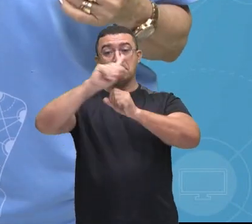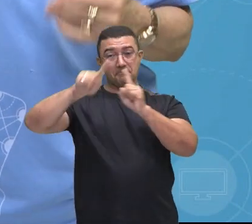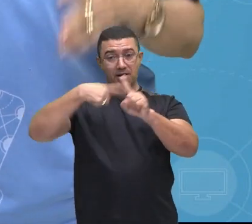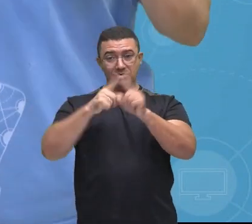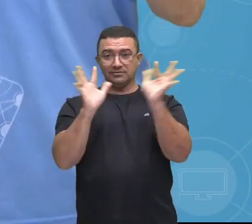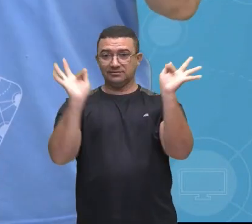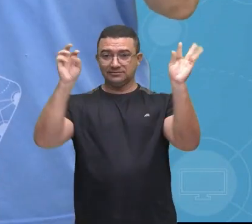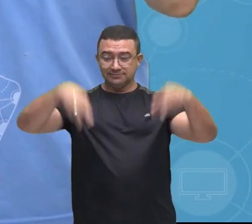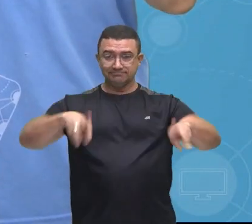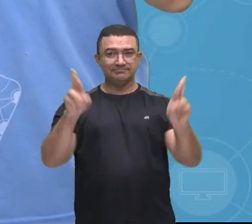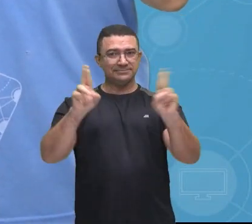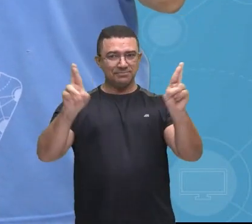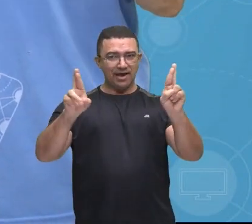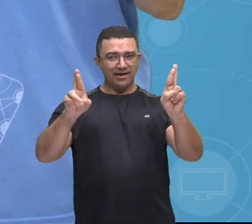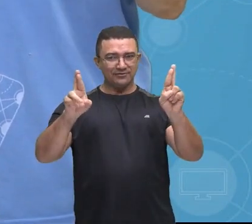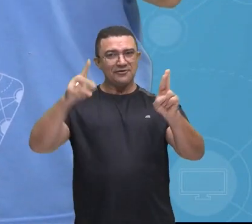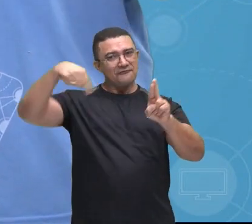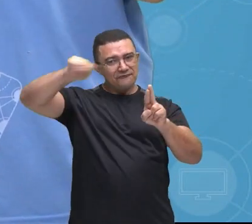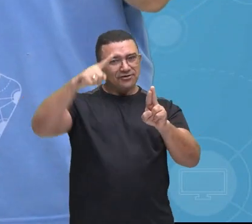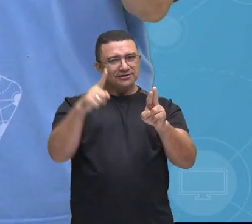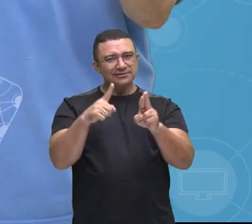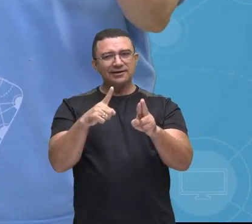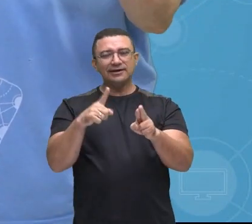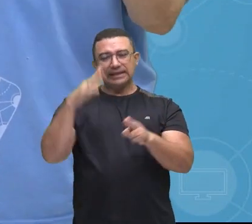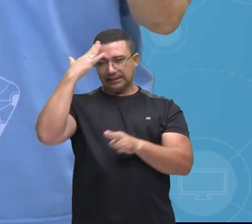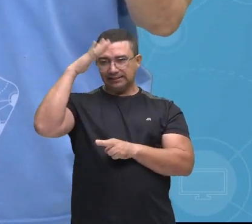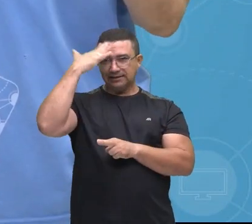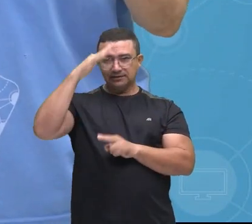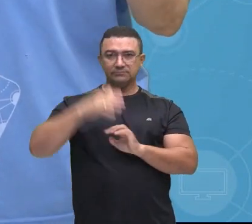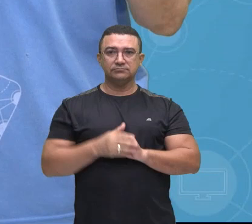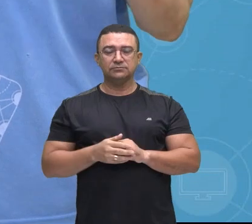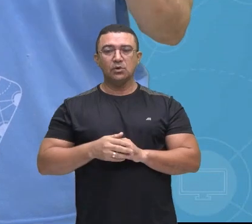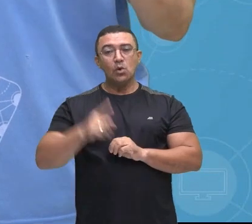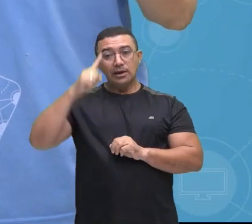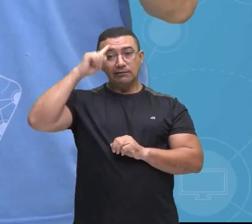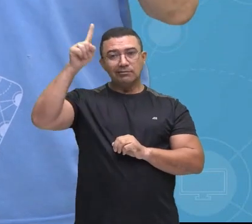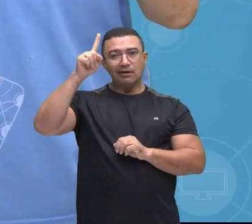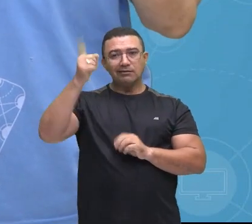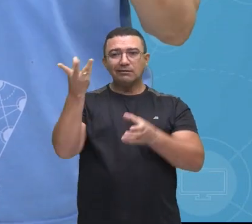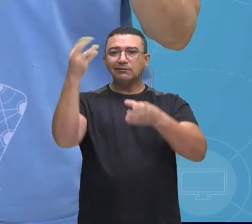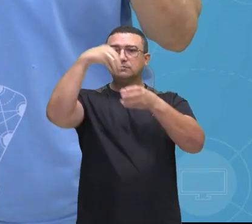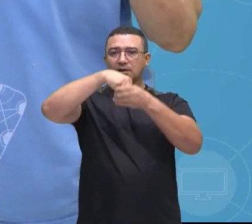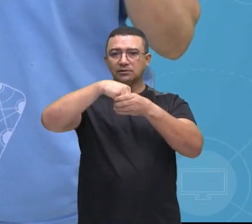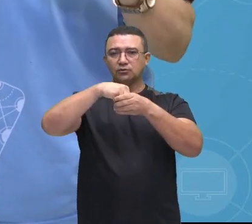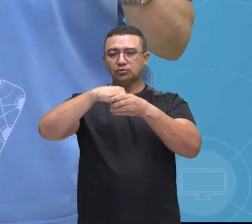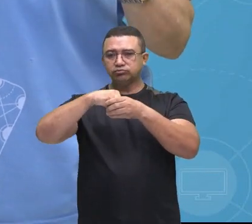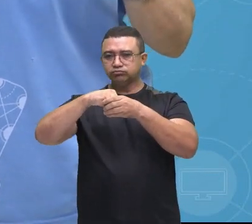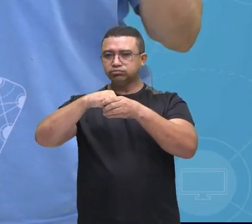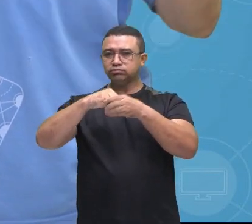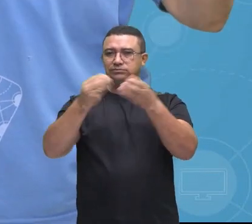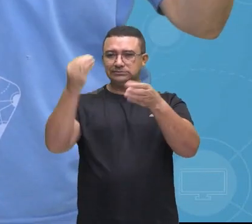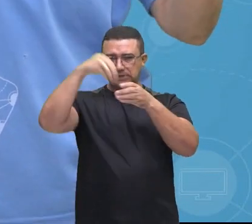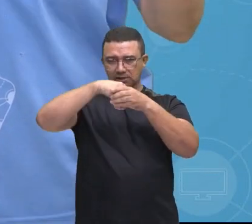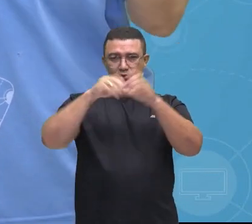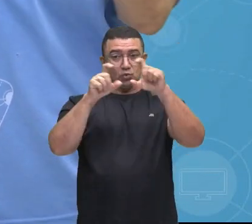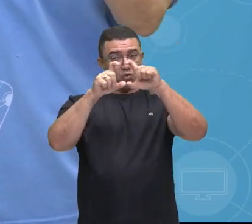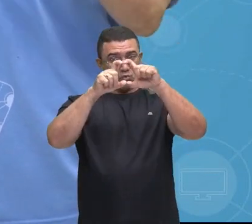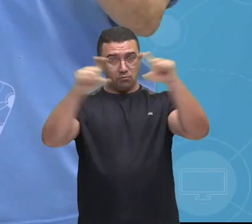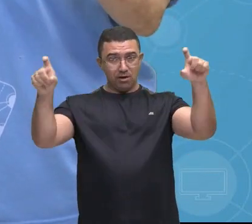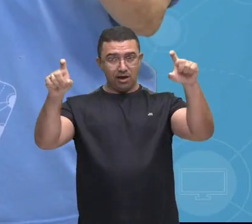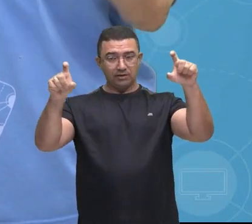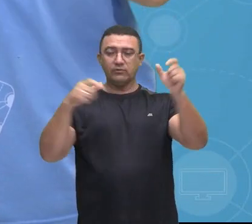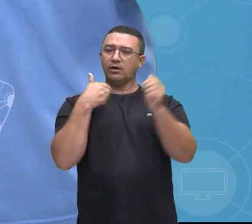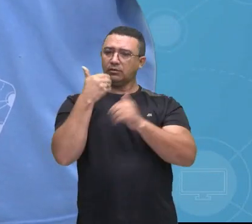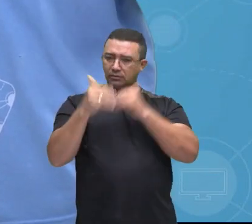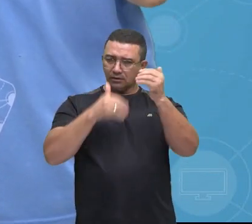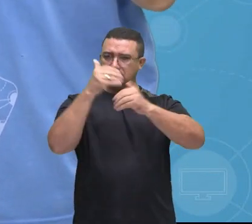tenha entendido. Então, as ideias devem estar ali compostas, né? No parágrafo, você desenvolve